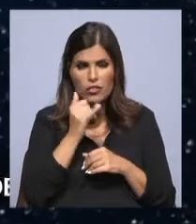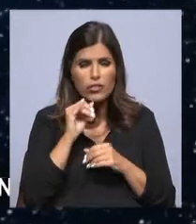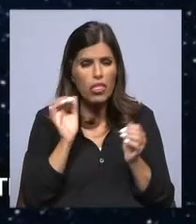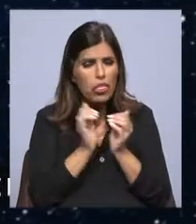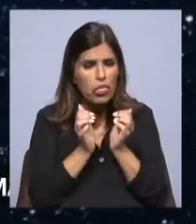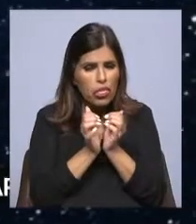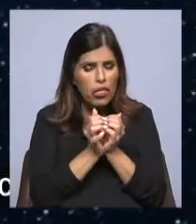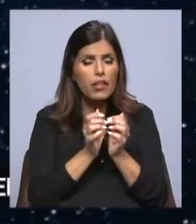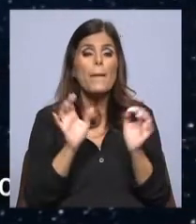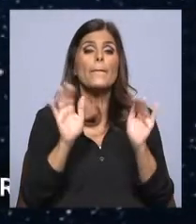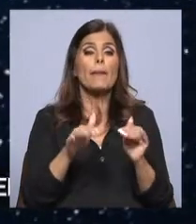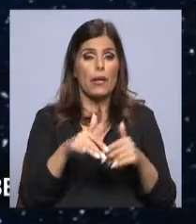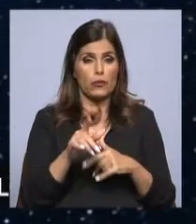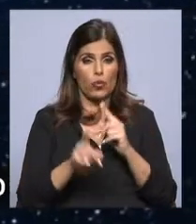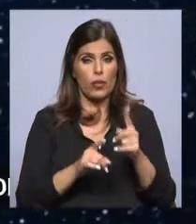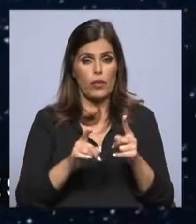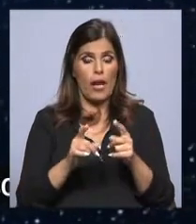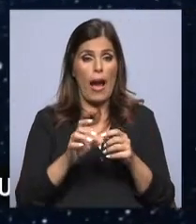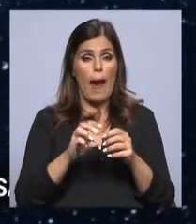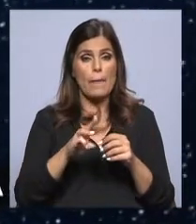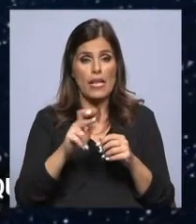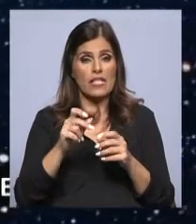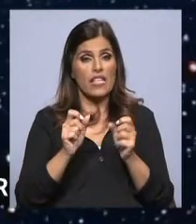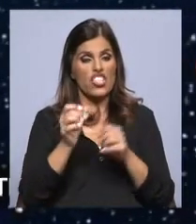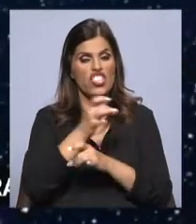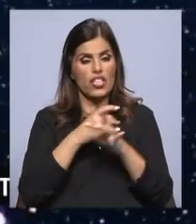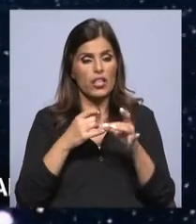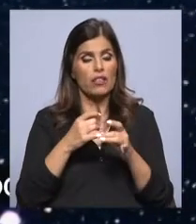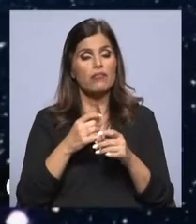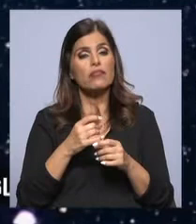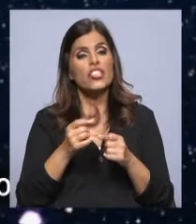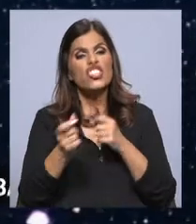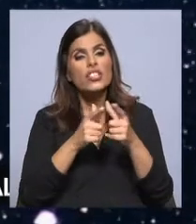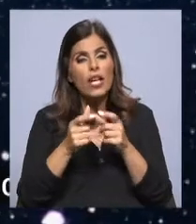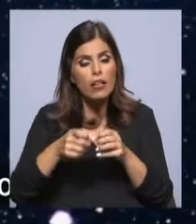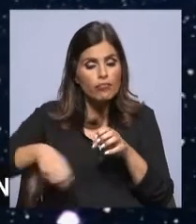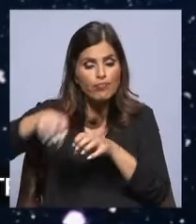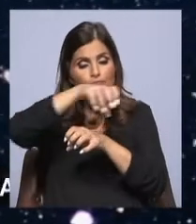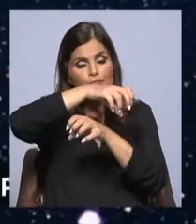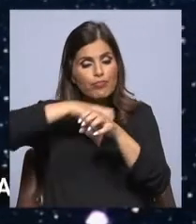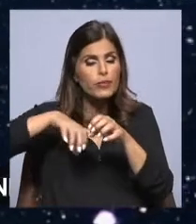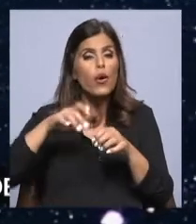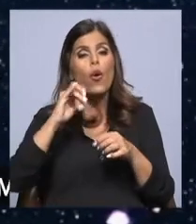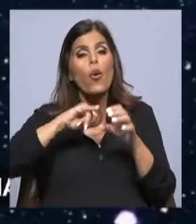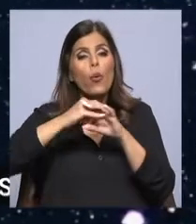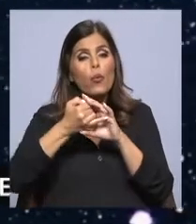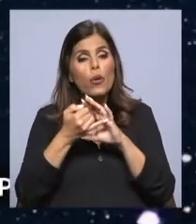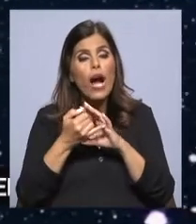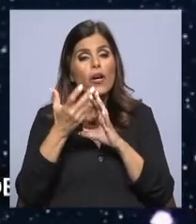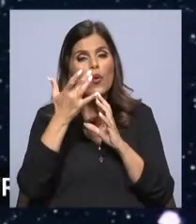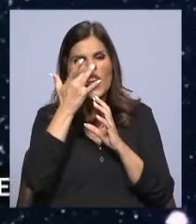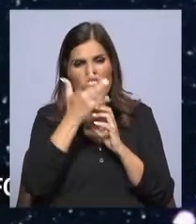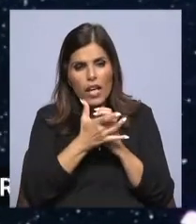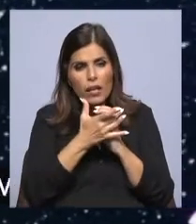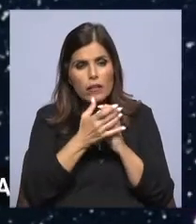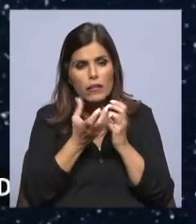é inferior até à massa da estrela que gira à sua volta. O que é que aconteceu então ao longo destes séculos? Olha, o buraco negro começa a espiralar para